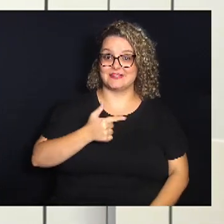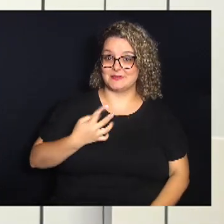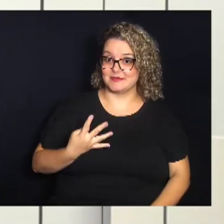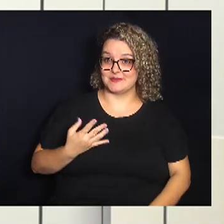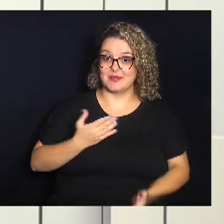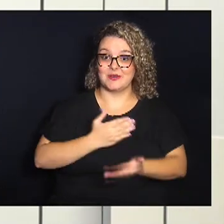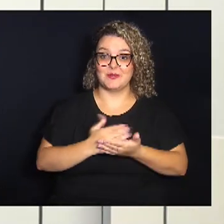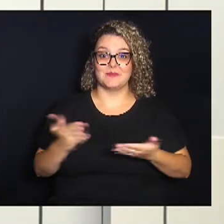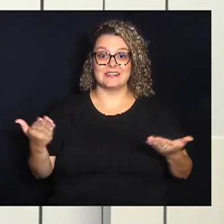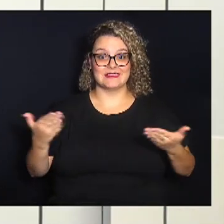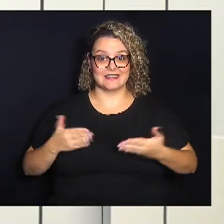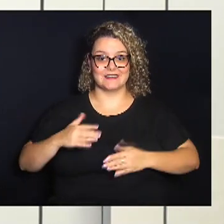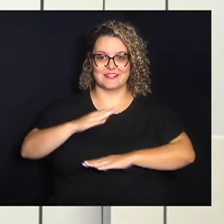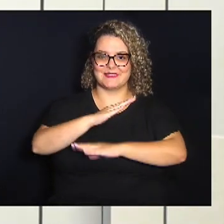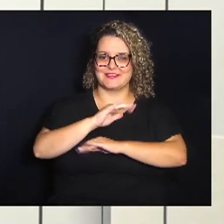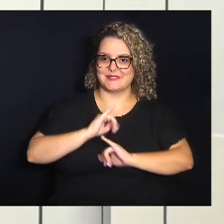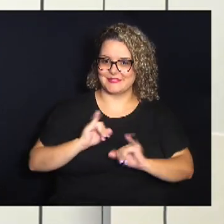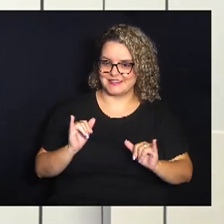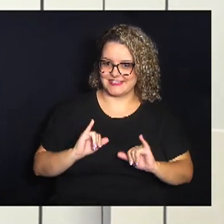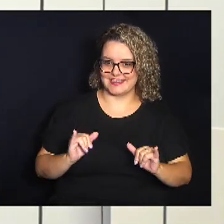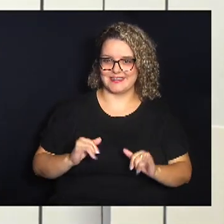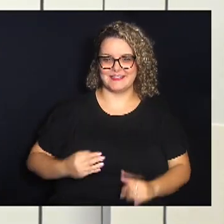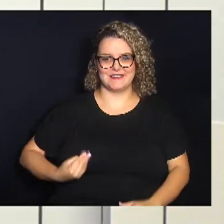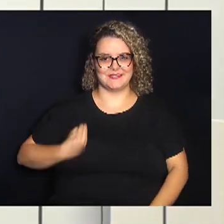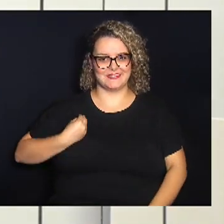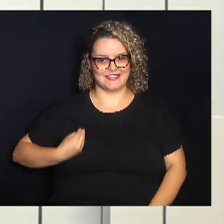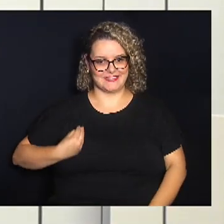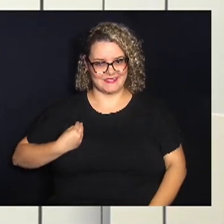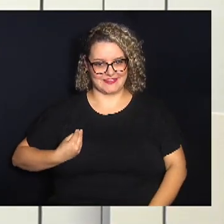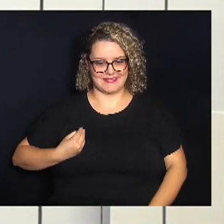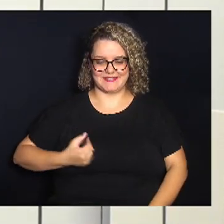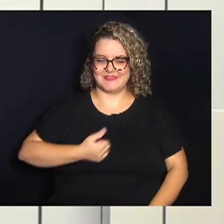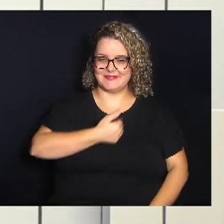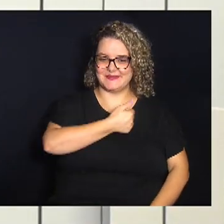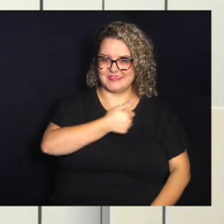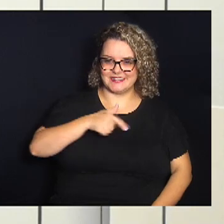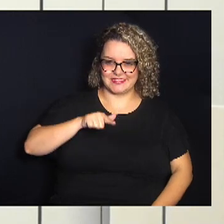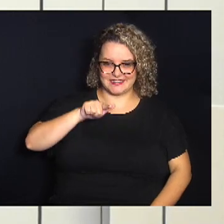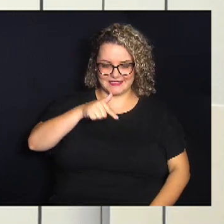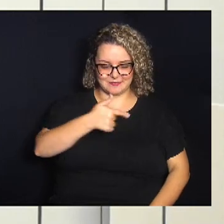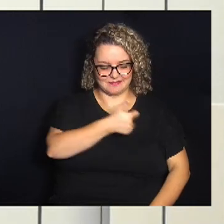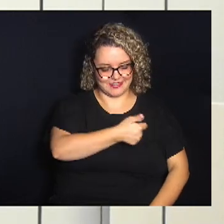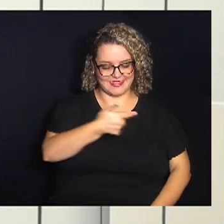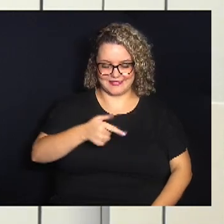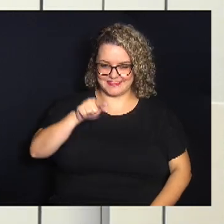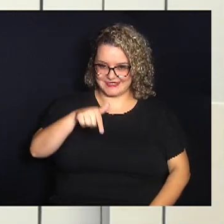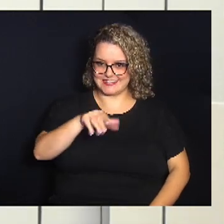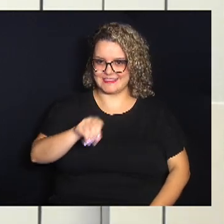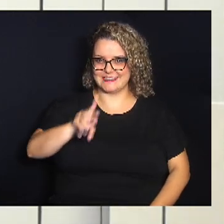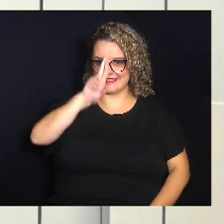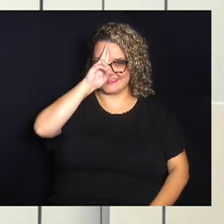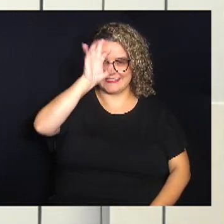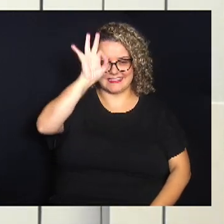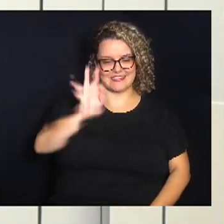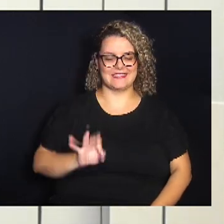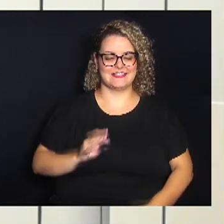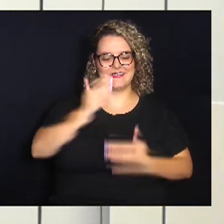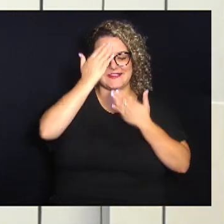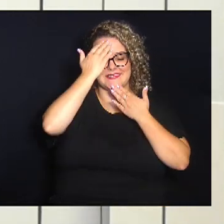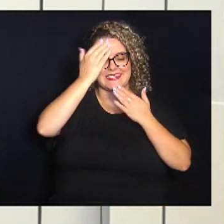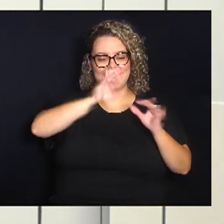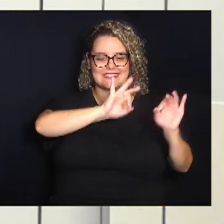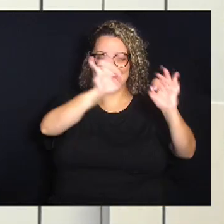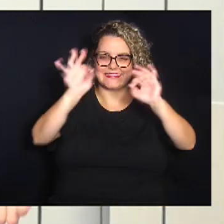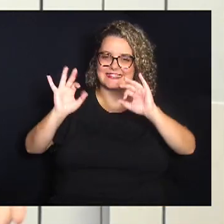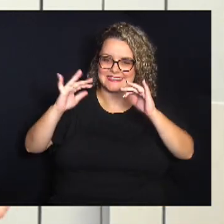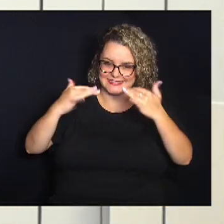Começa agora o Jornal Câmara Notícia ao vivo, meio-dia em ponto. Muito obrigado pela sua companhia, pela sua